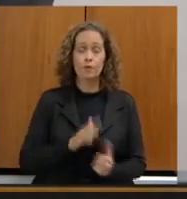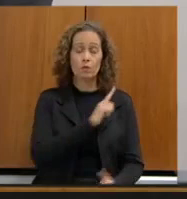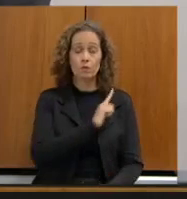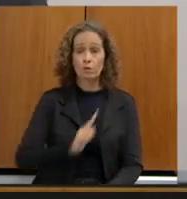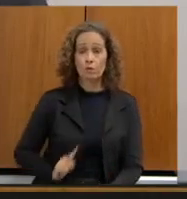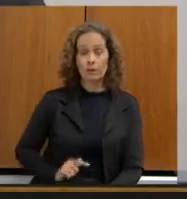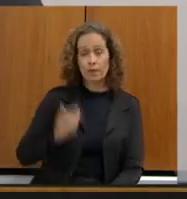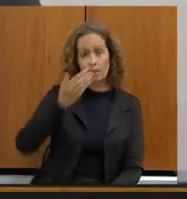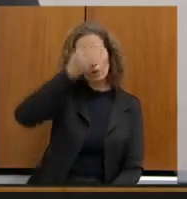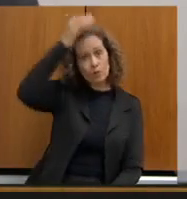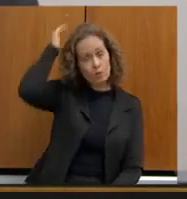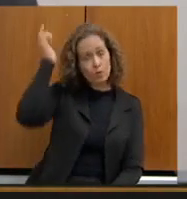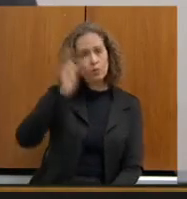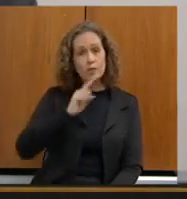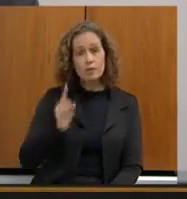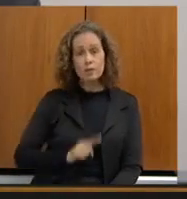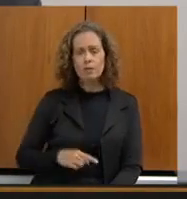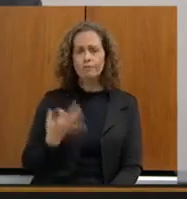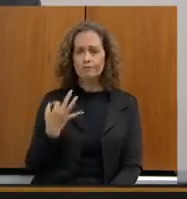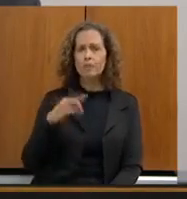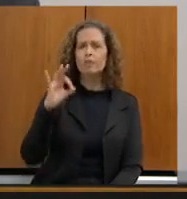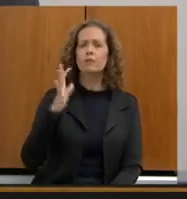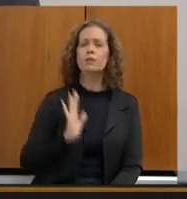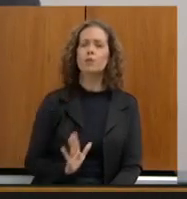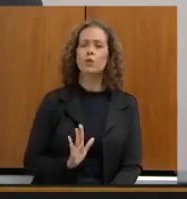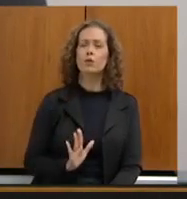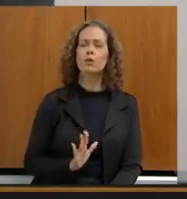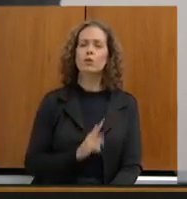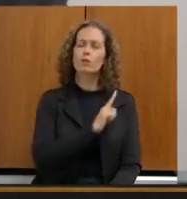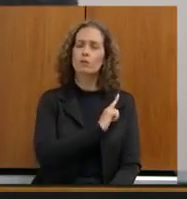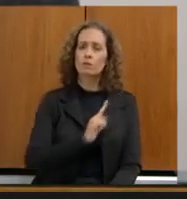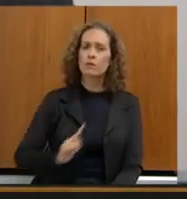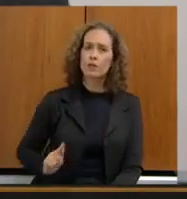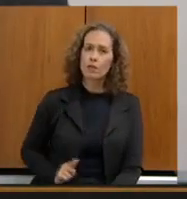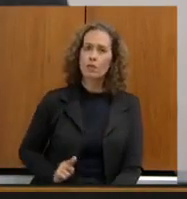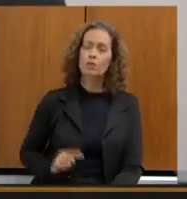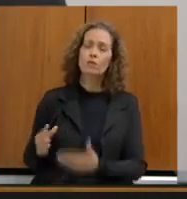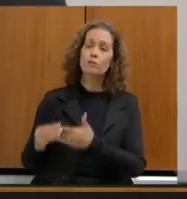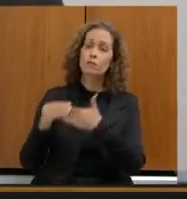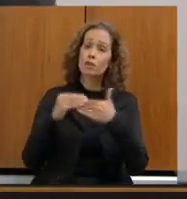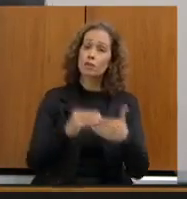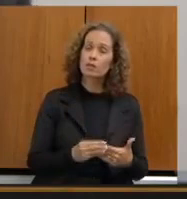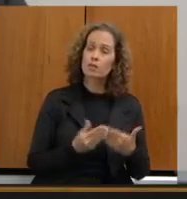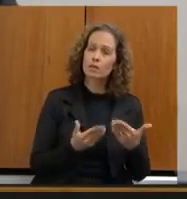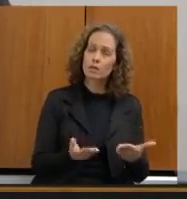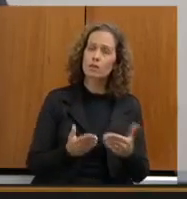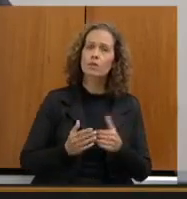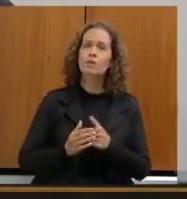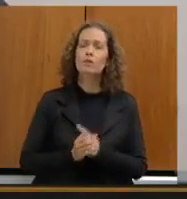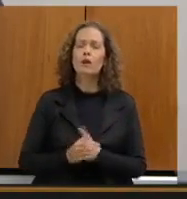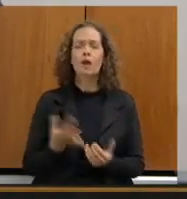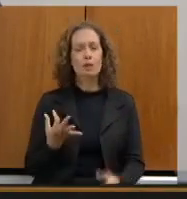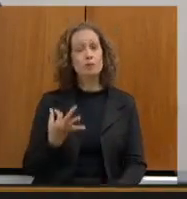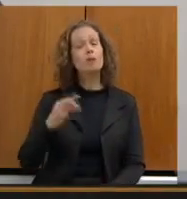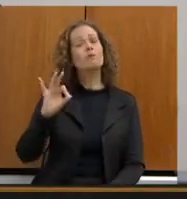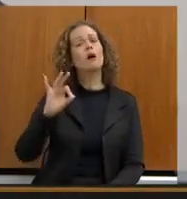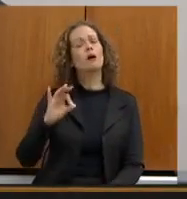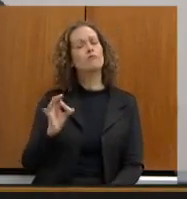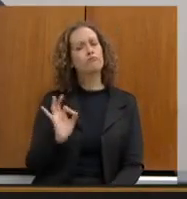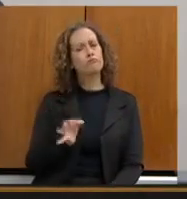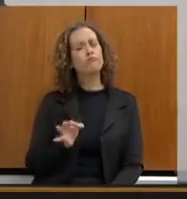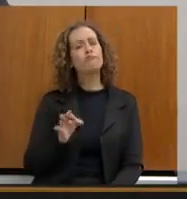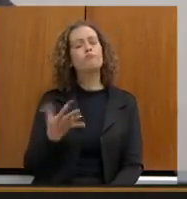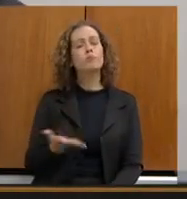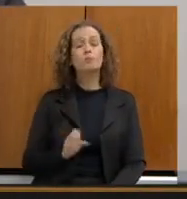Acertou em muito e eu quero deixar que consignado o governador ou trazer o senhor ao trazer o Doutor Jefferson acertaram e muito